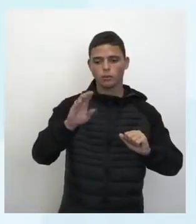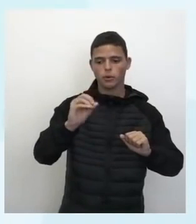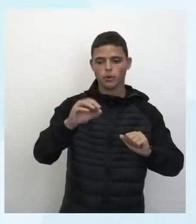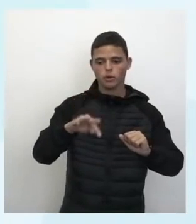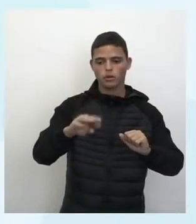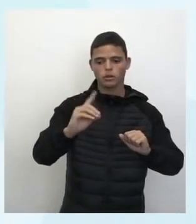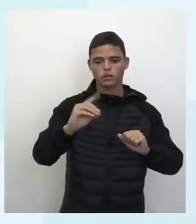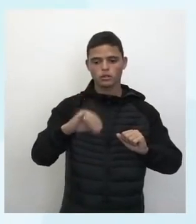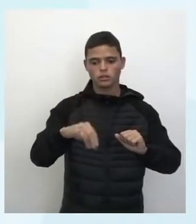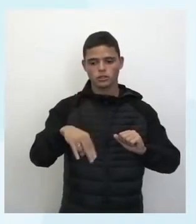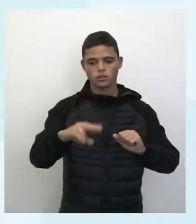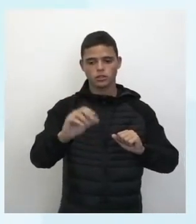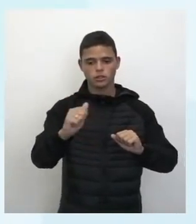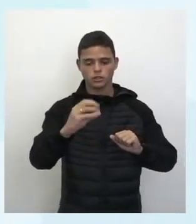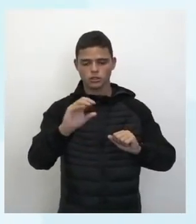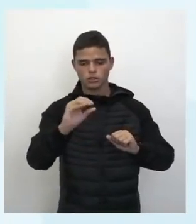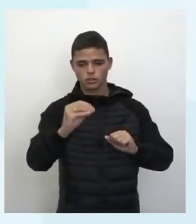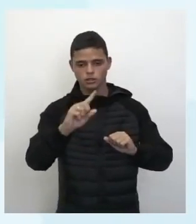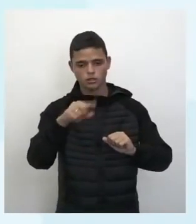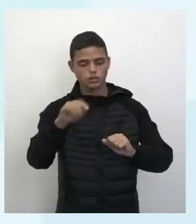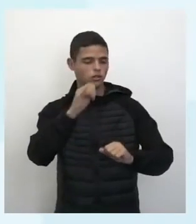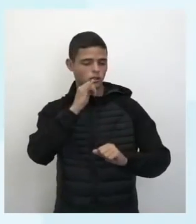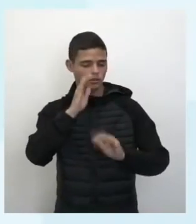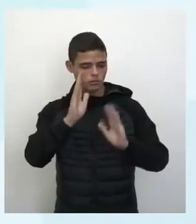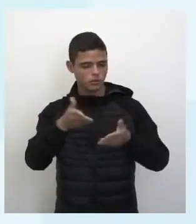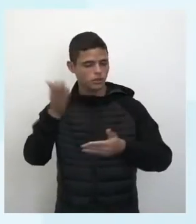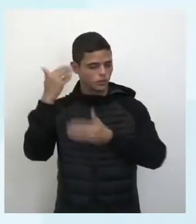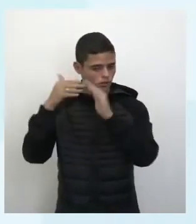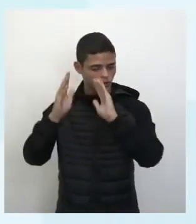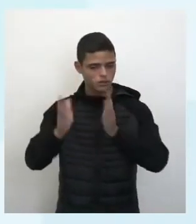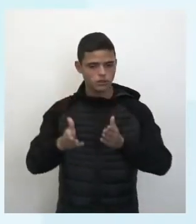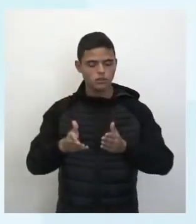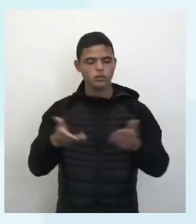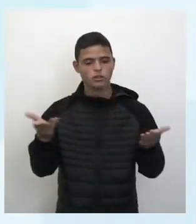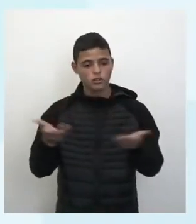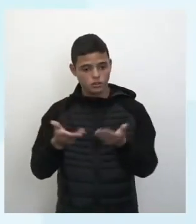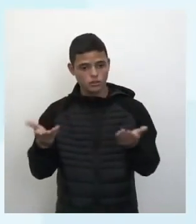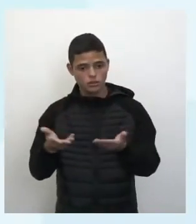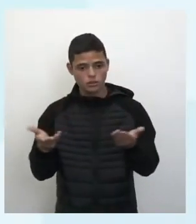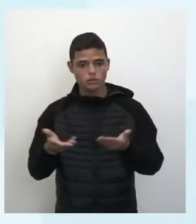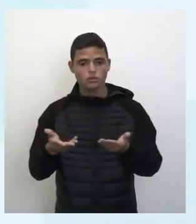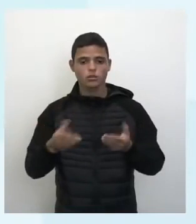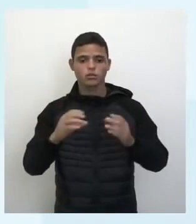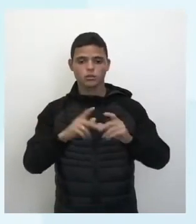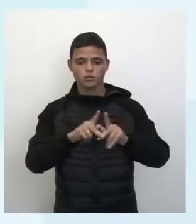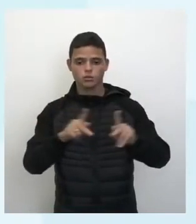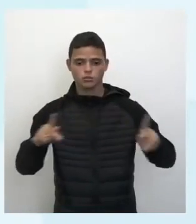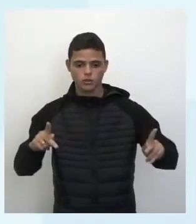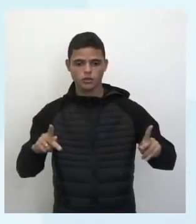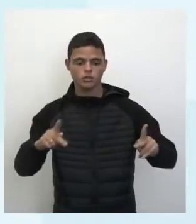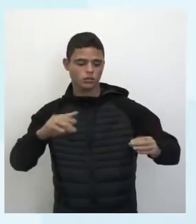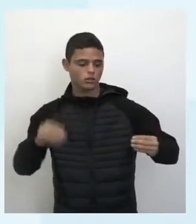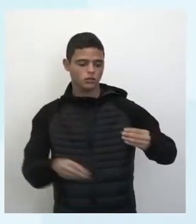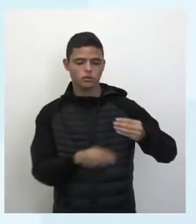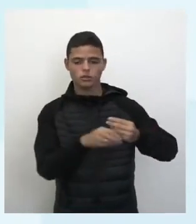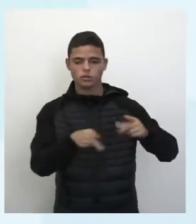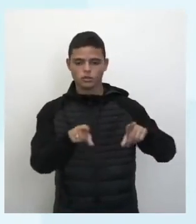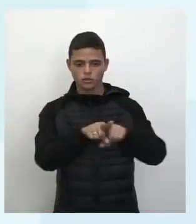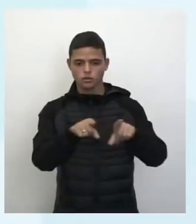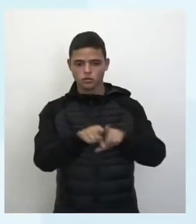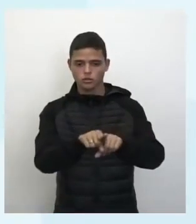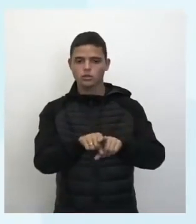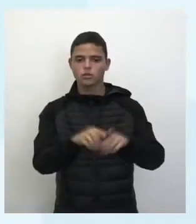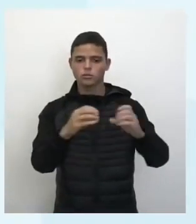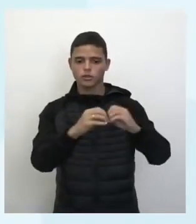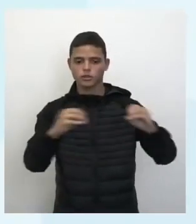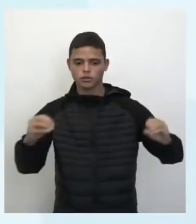exemplos na tela anterior. Hoje, trataremos apenas dos períodos compostos por subordinação, exclusivamente das